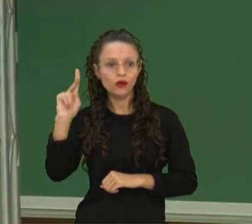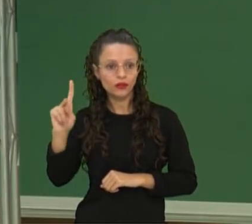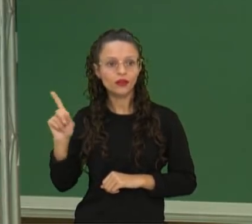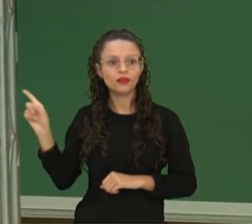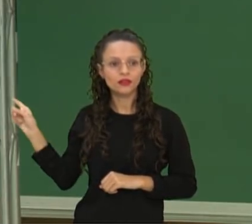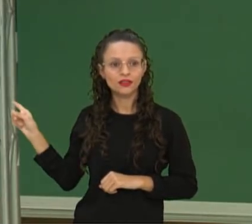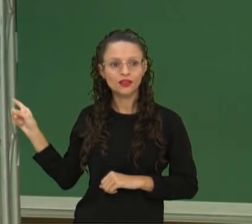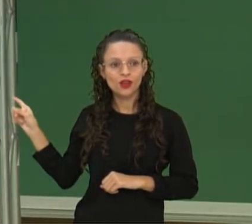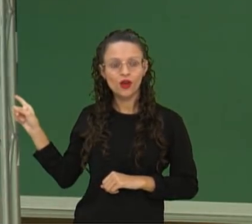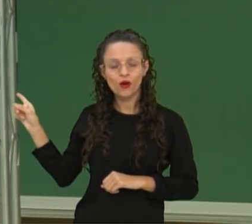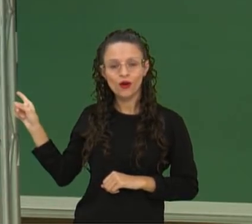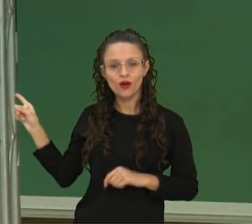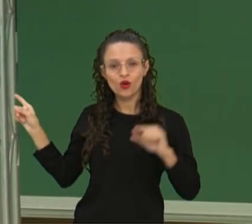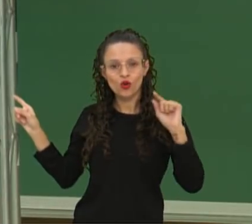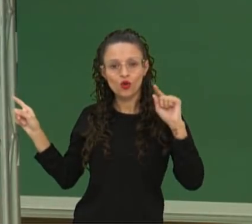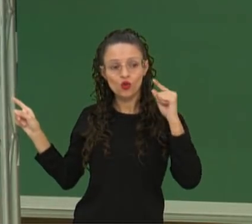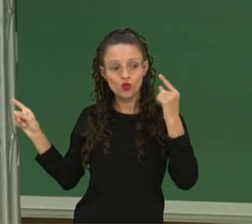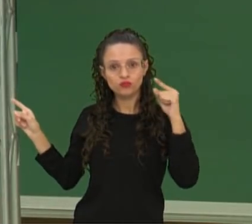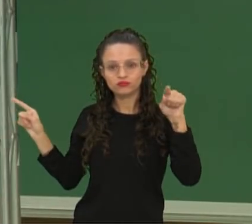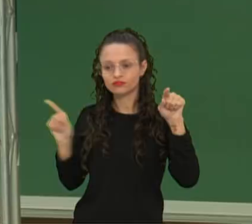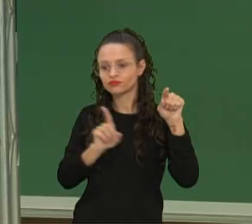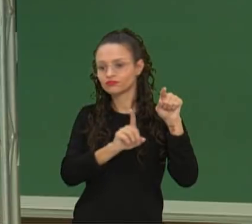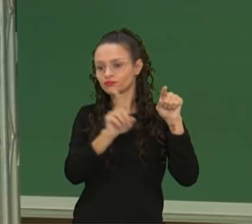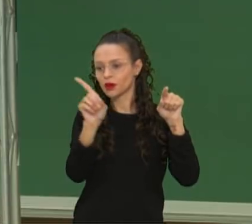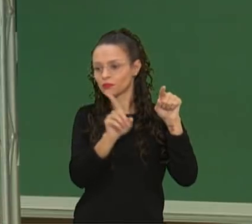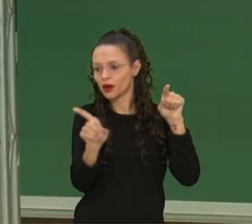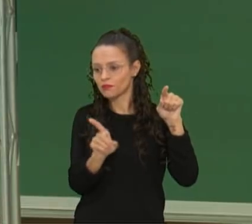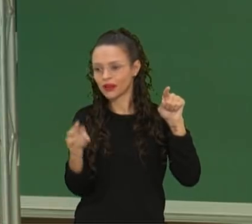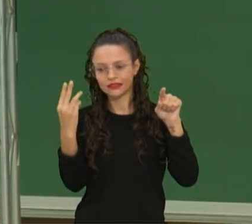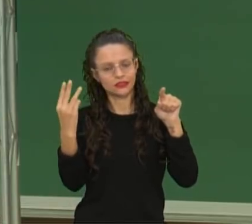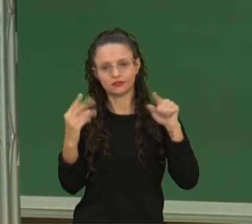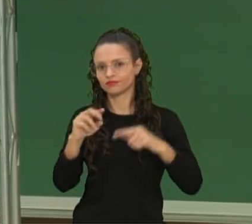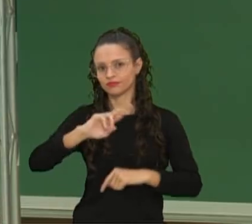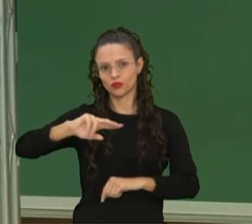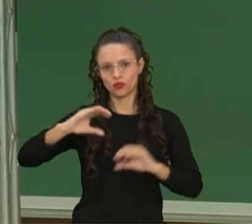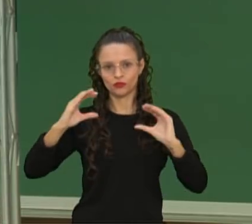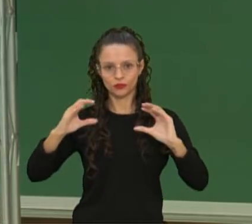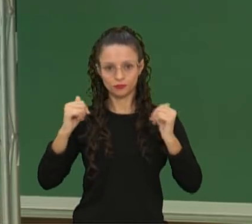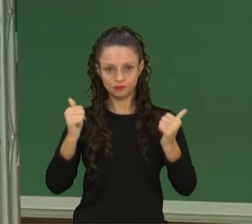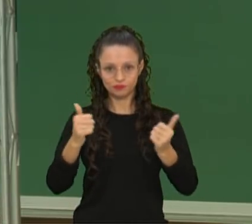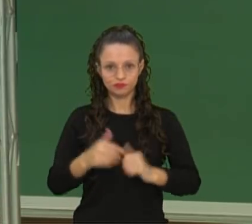3 correspondentes lá no outro conjunto. Não é função, beleza?